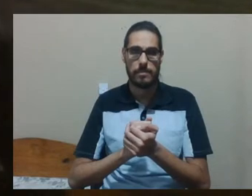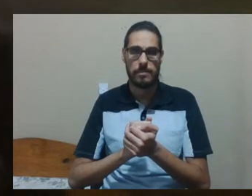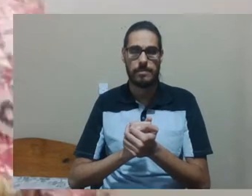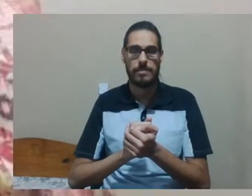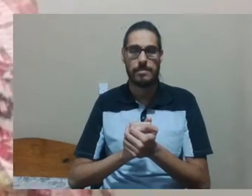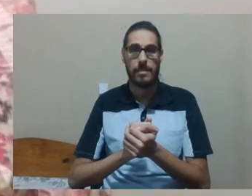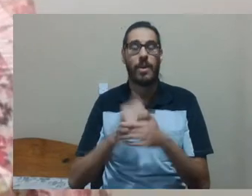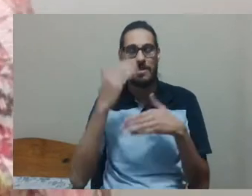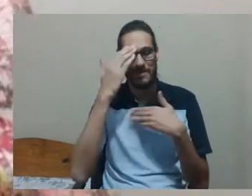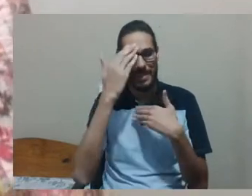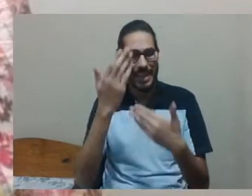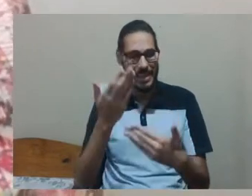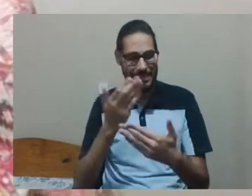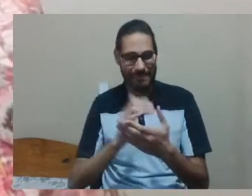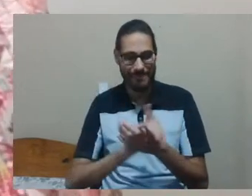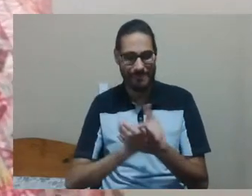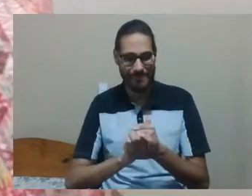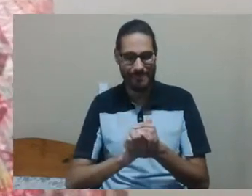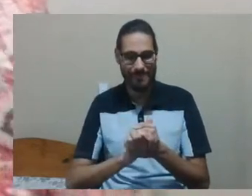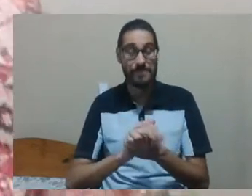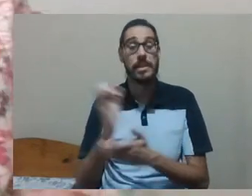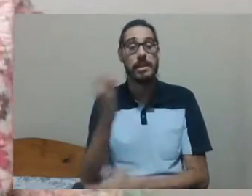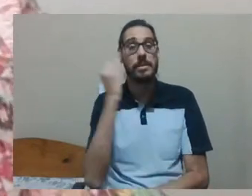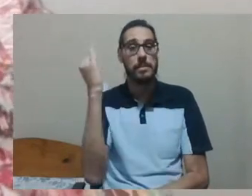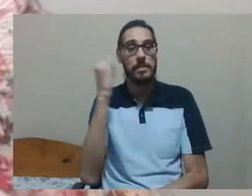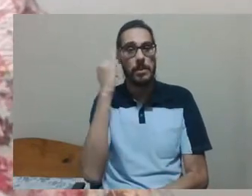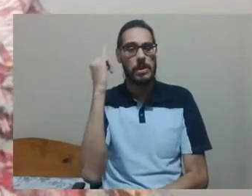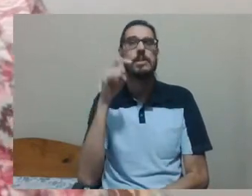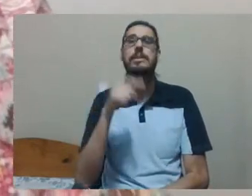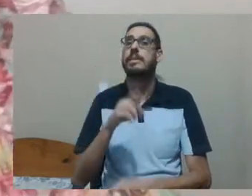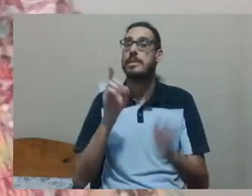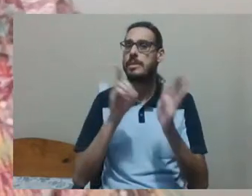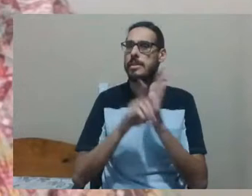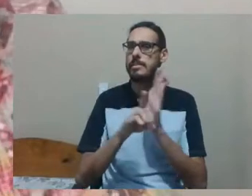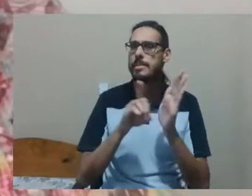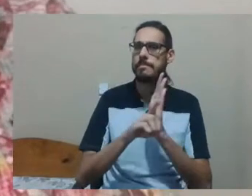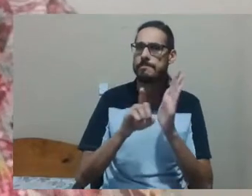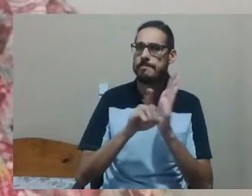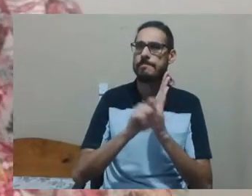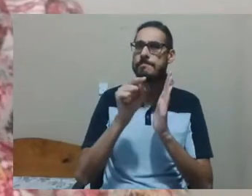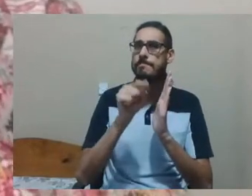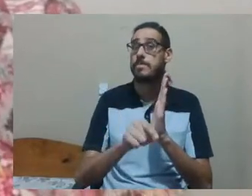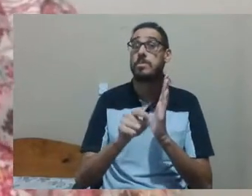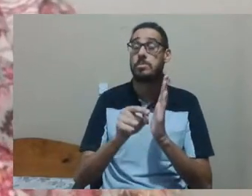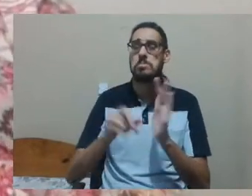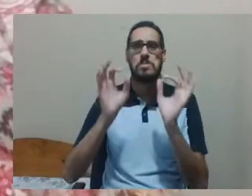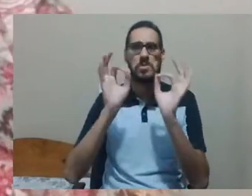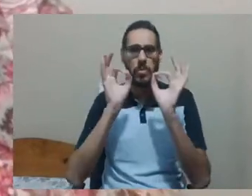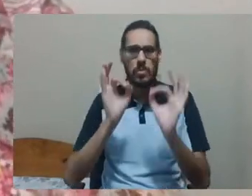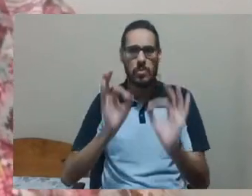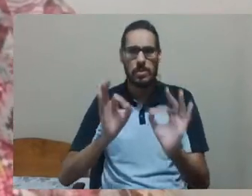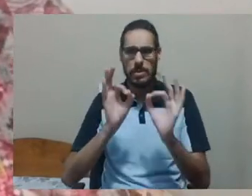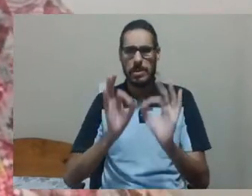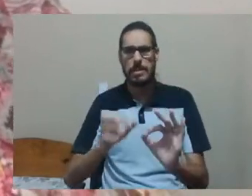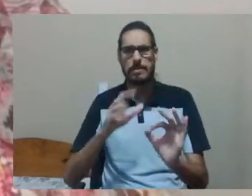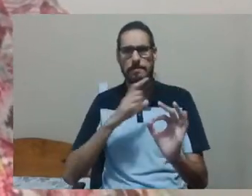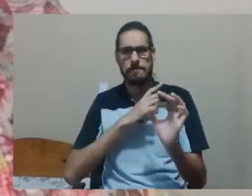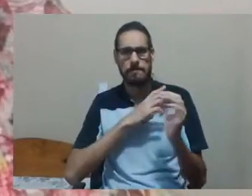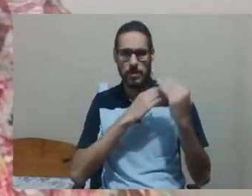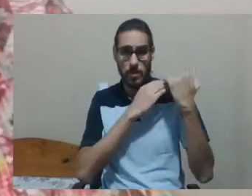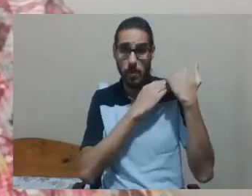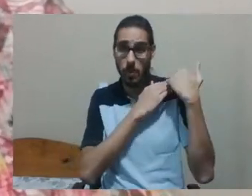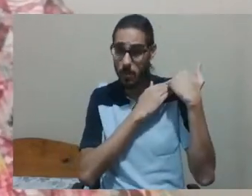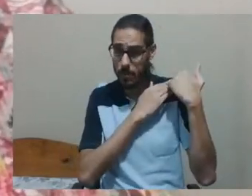Obrigado. É importante essa pergunta e, com certeza, ter um comprometimento